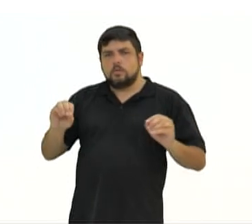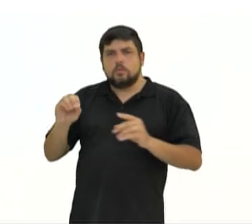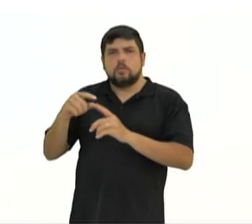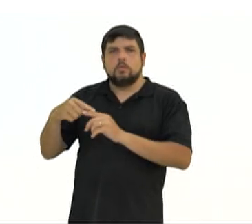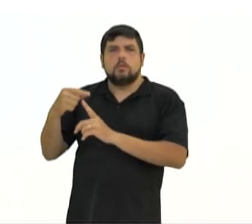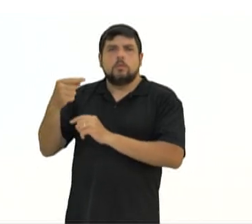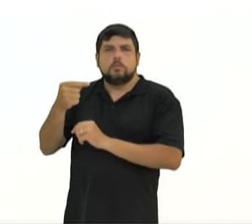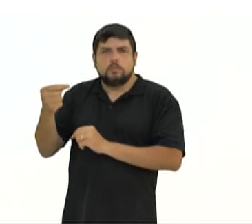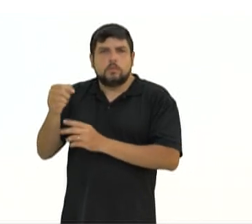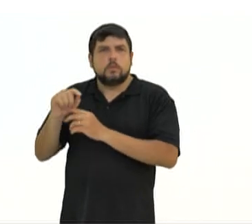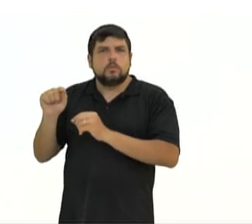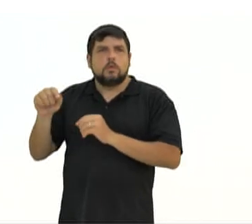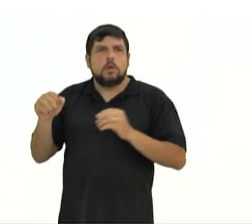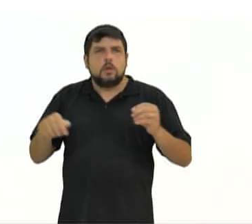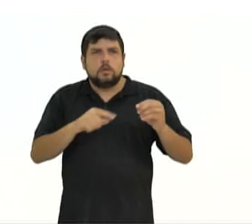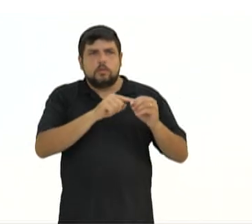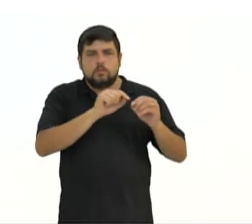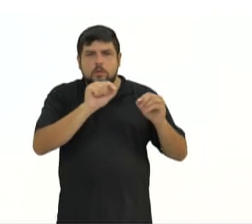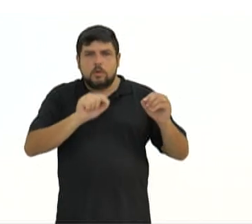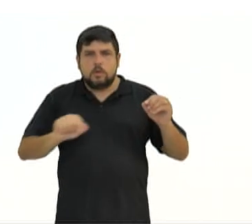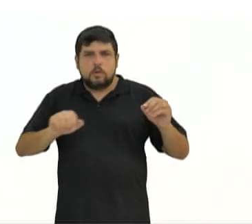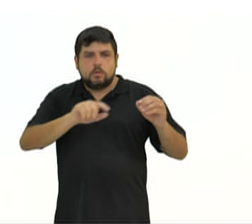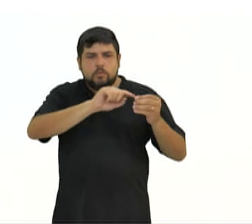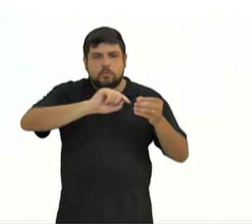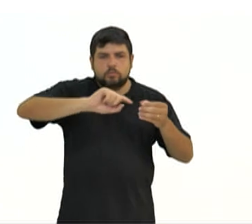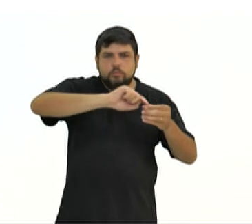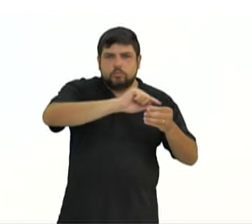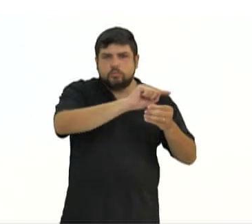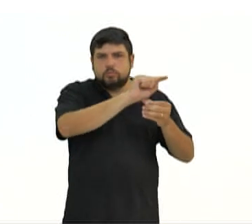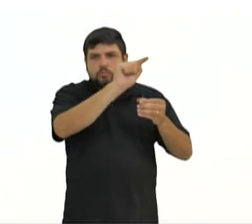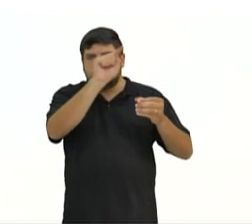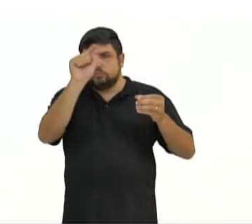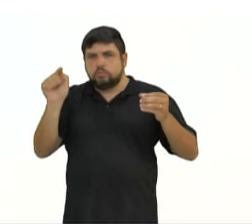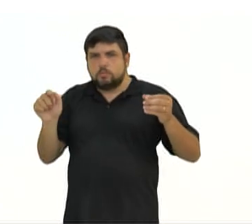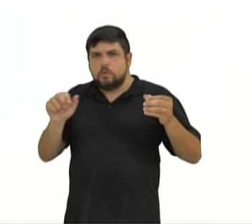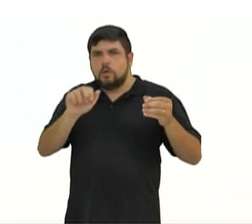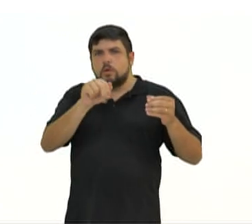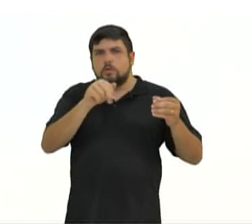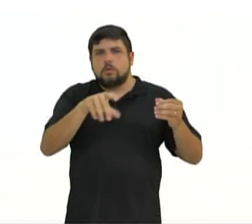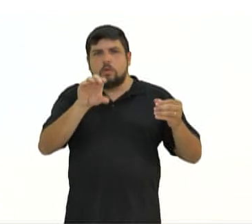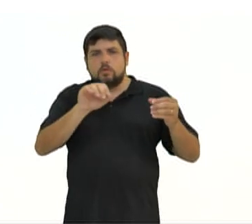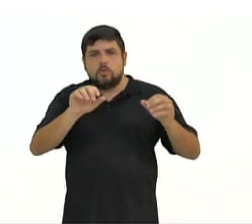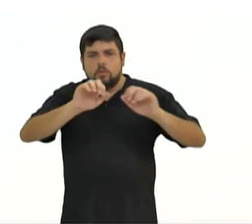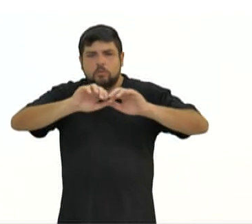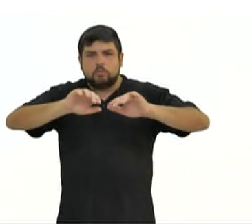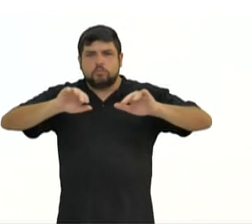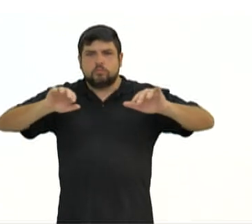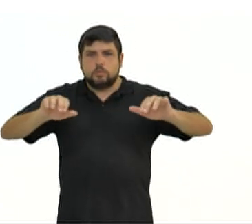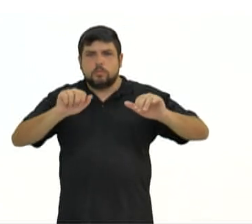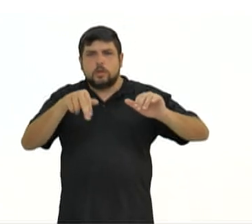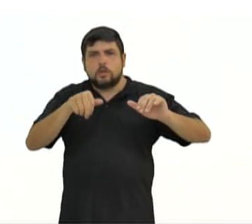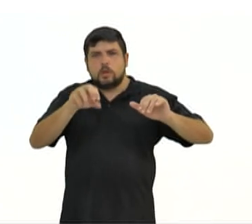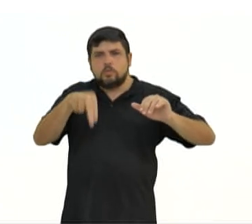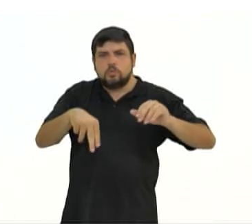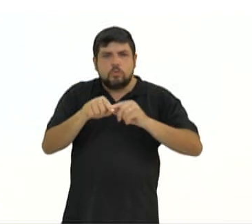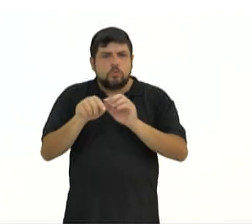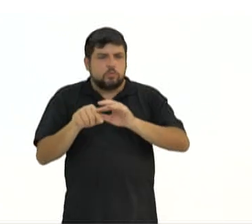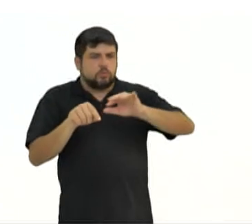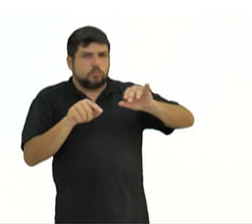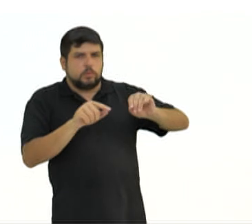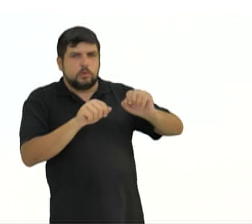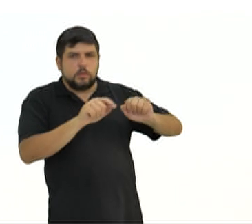na eletrólise. Os cátions, então, vão lá para o cátodo e os ânions vão lá para o ânion, quando ocorre o processo da